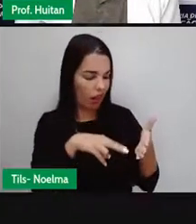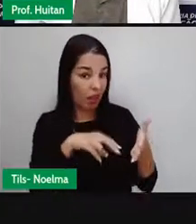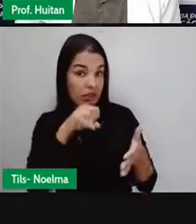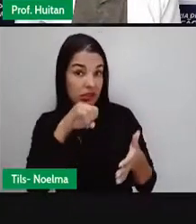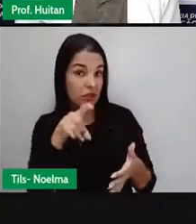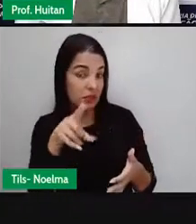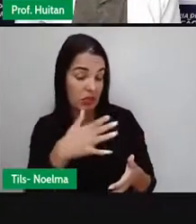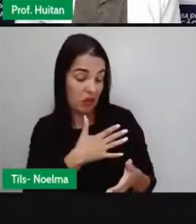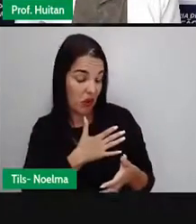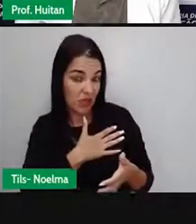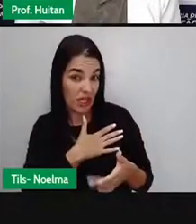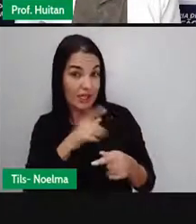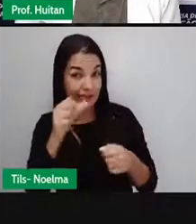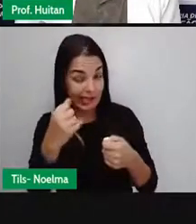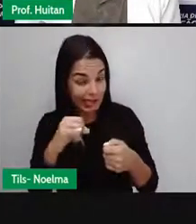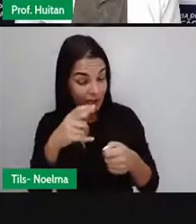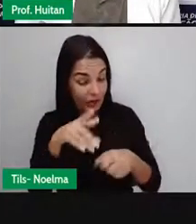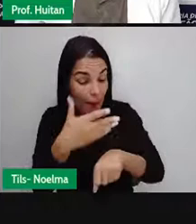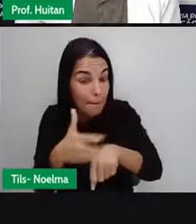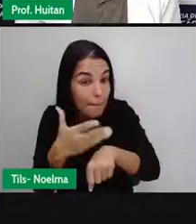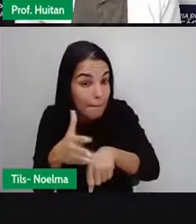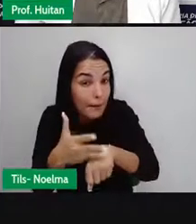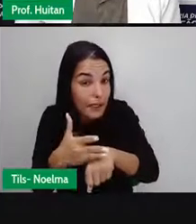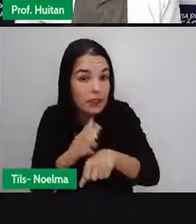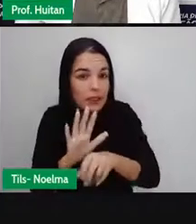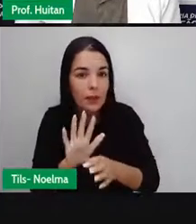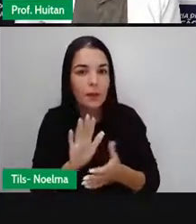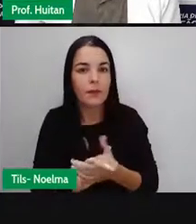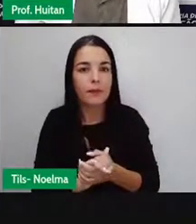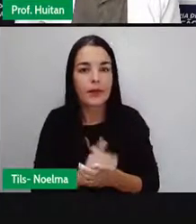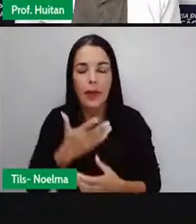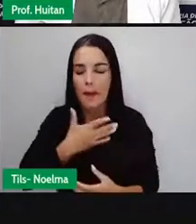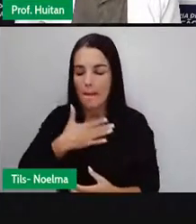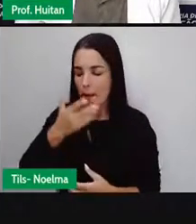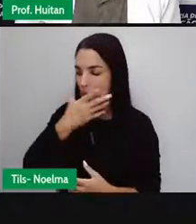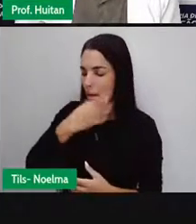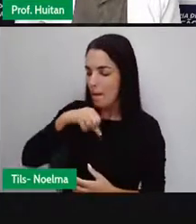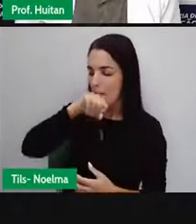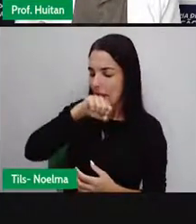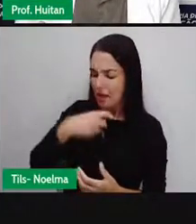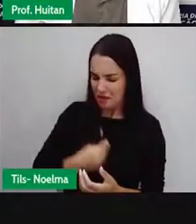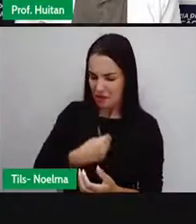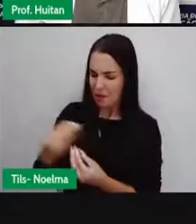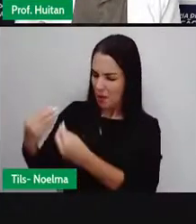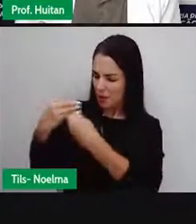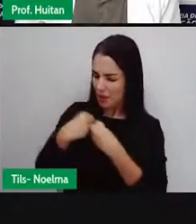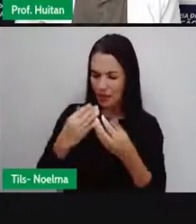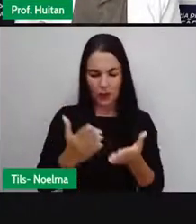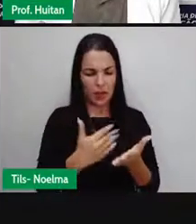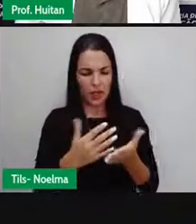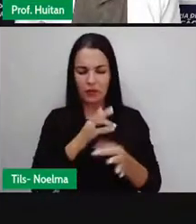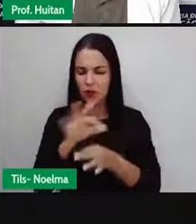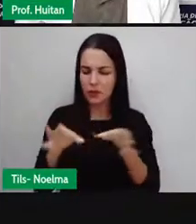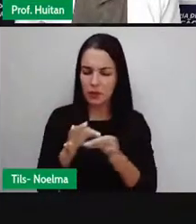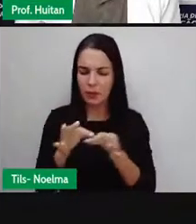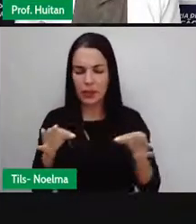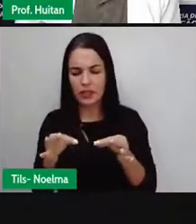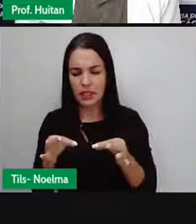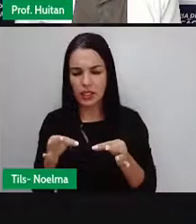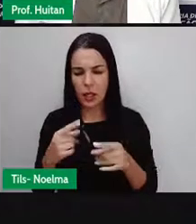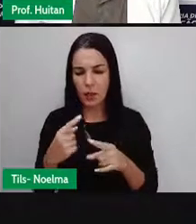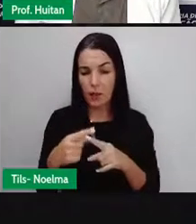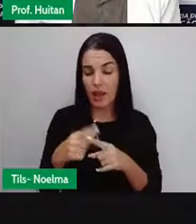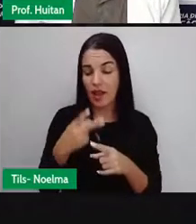você não pratica a leitura. Meu pai vive me dando livros de presente. Ele diz que nos deixam